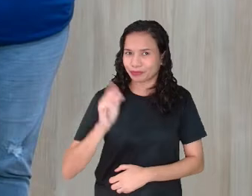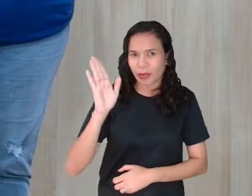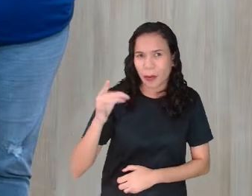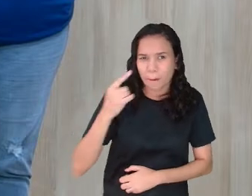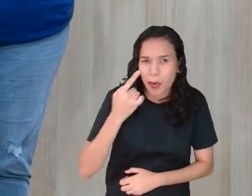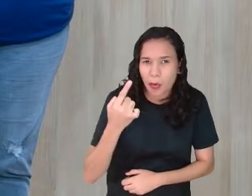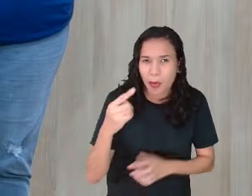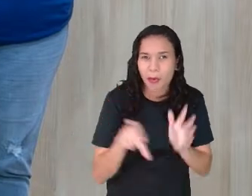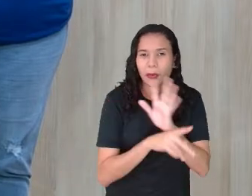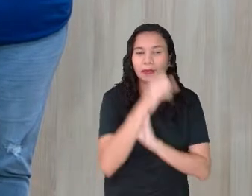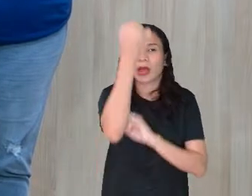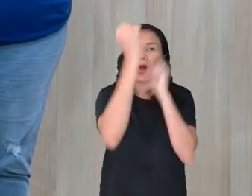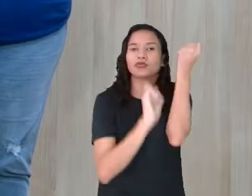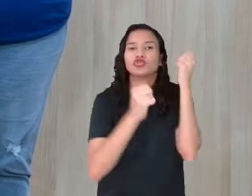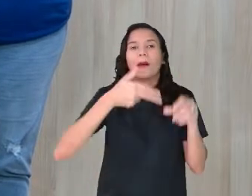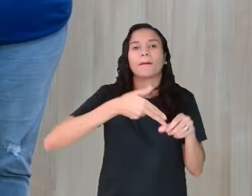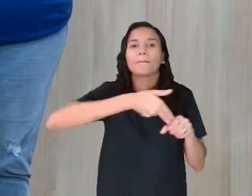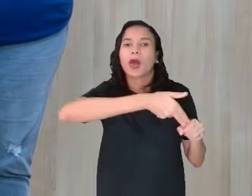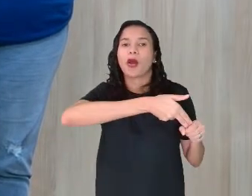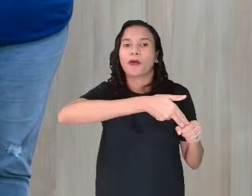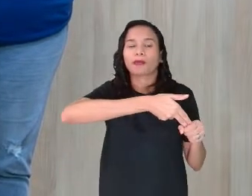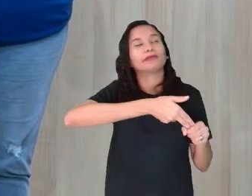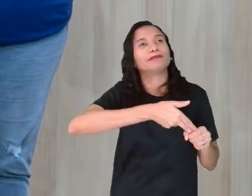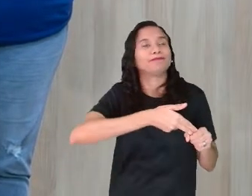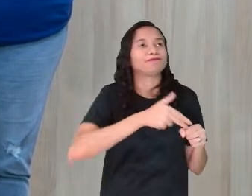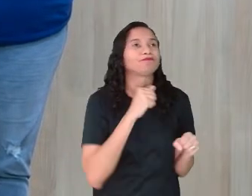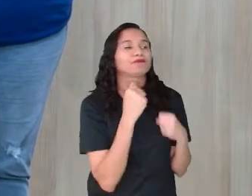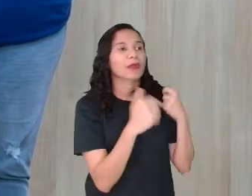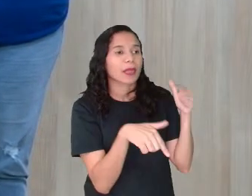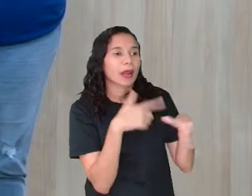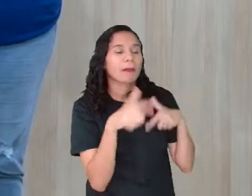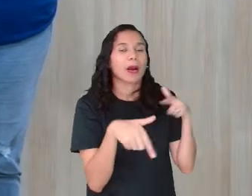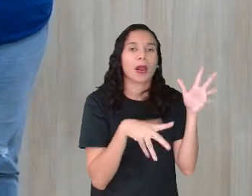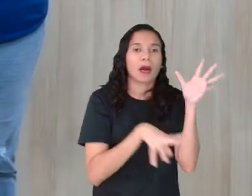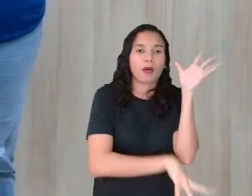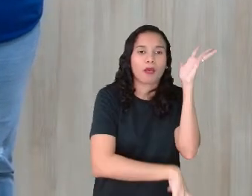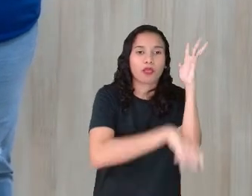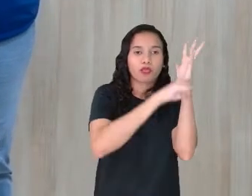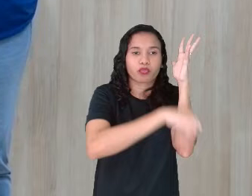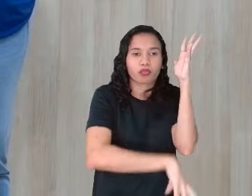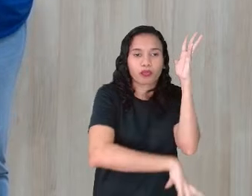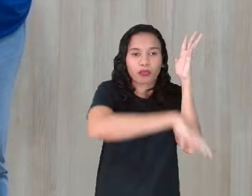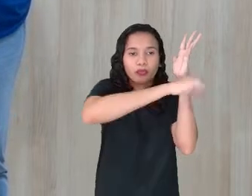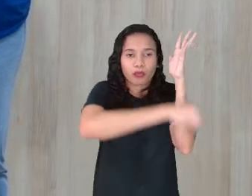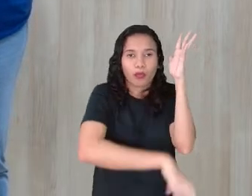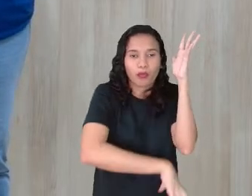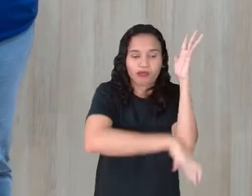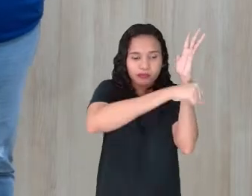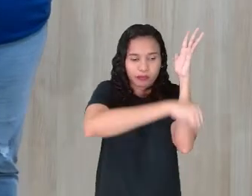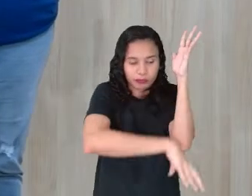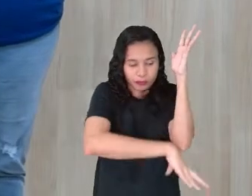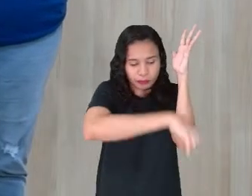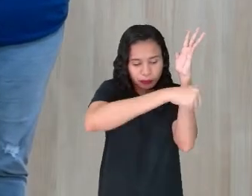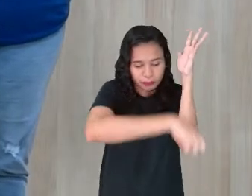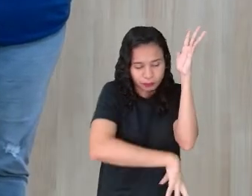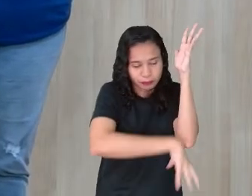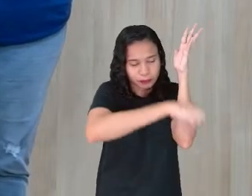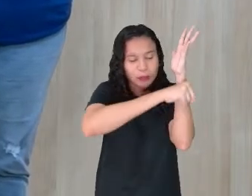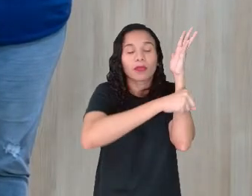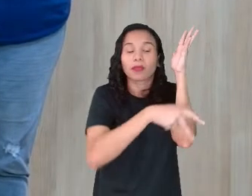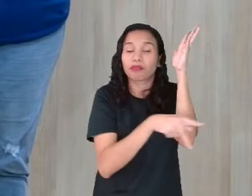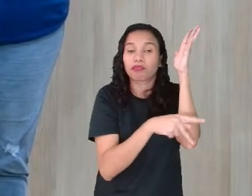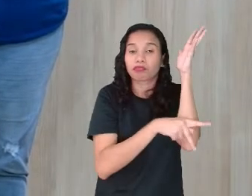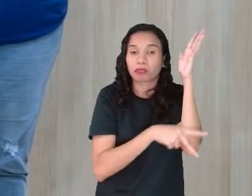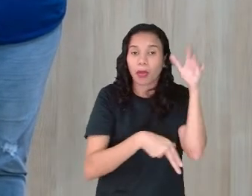pensou? A indústria petrolífera trabalha lá, né, explorando bolsões de petróleo nos oceanos e tudo mais,